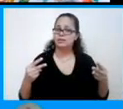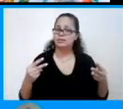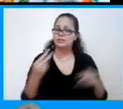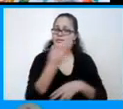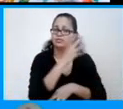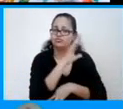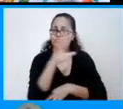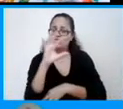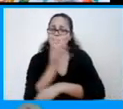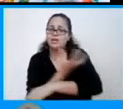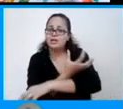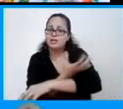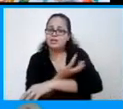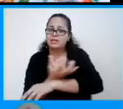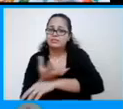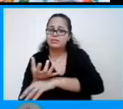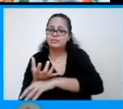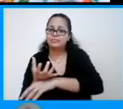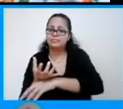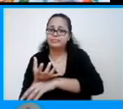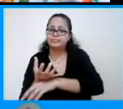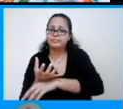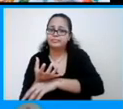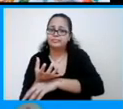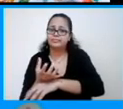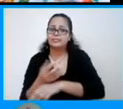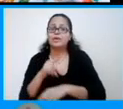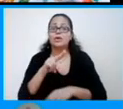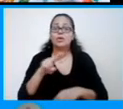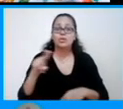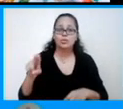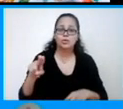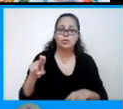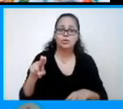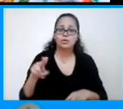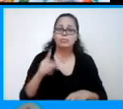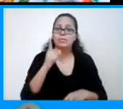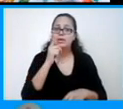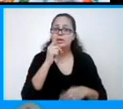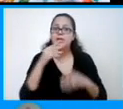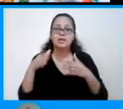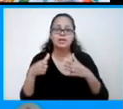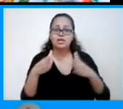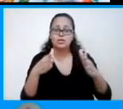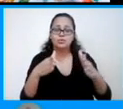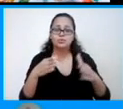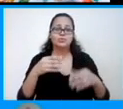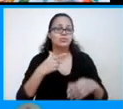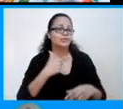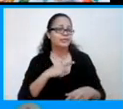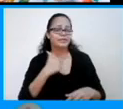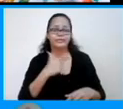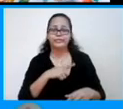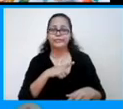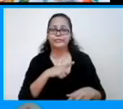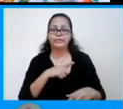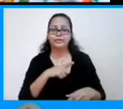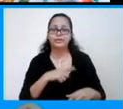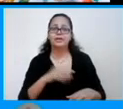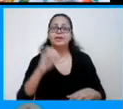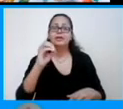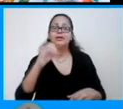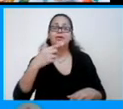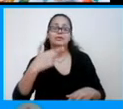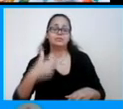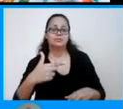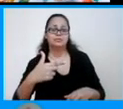é a vegetação. São chamados rios mortos, que são rios sem oxigênio por conta aí de estarem poluídos, como a gente vê aqui na imagem,